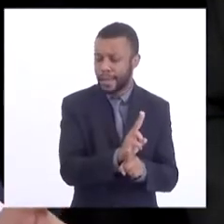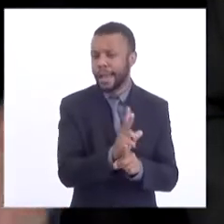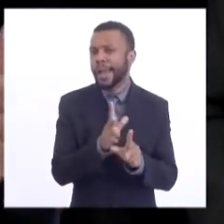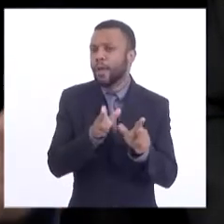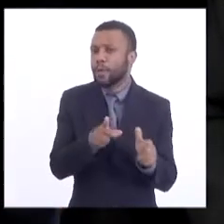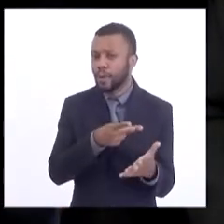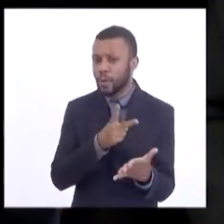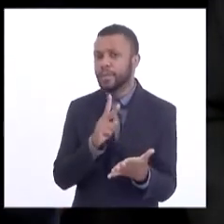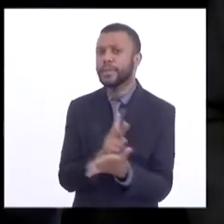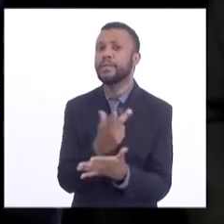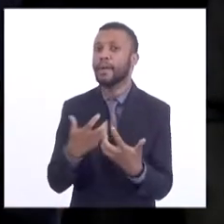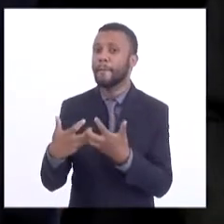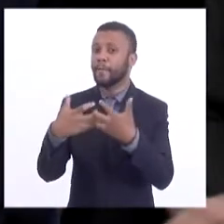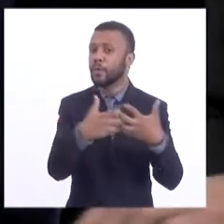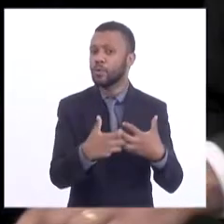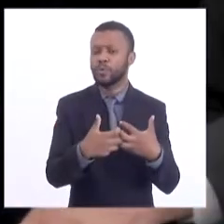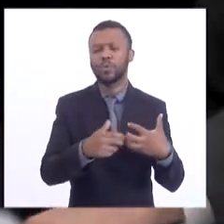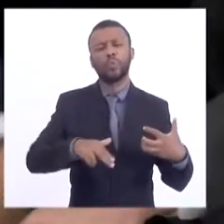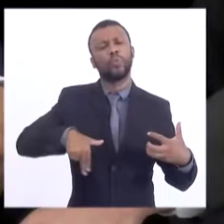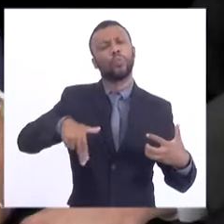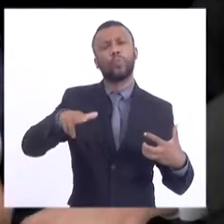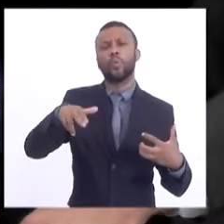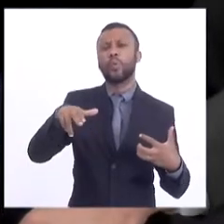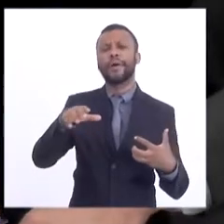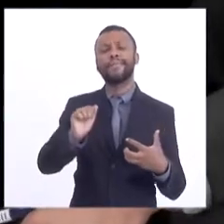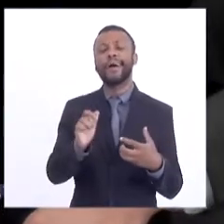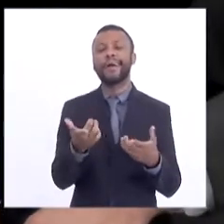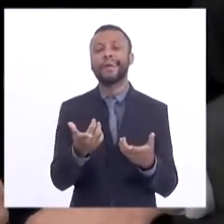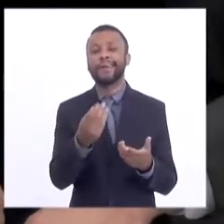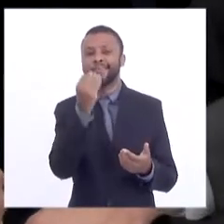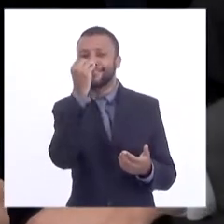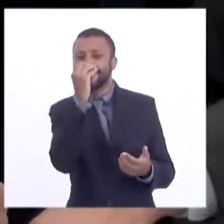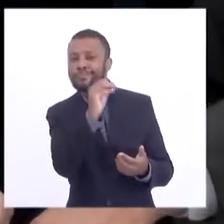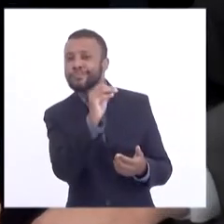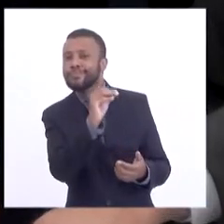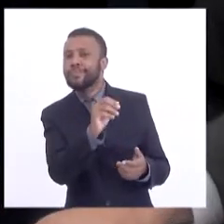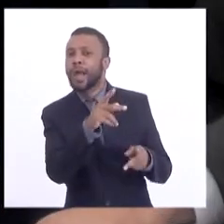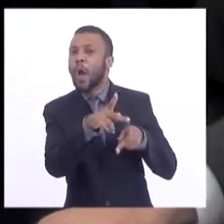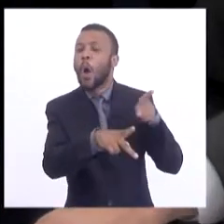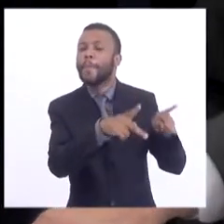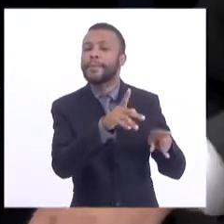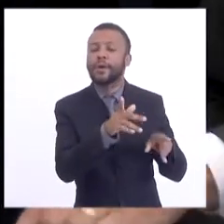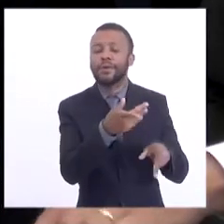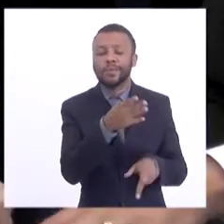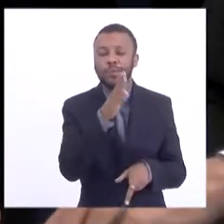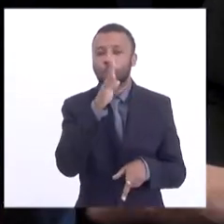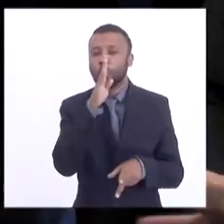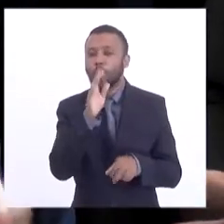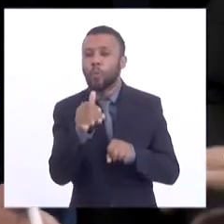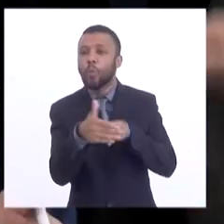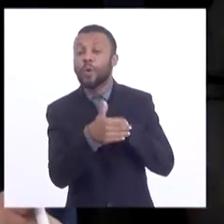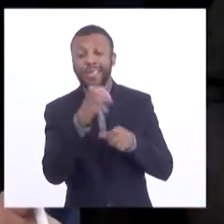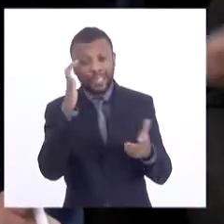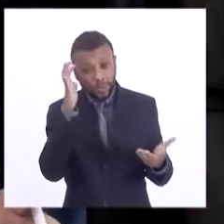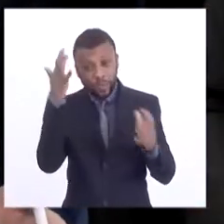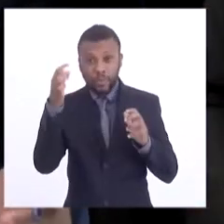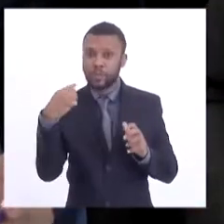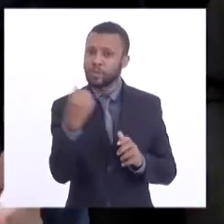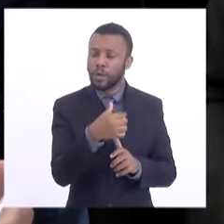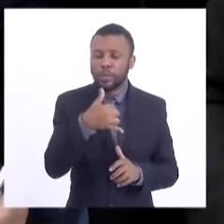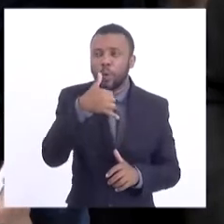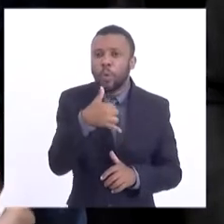Petrópolis Não jamais vamos deixar de ir o nós vamos omitir em situações que nós temos